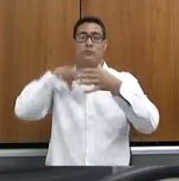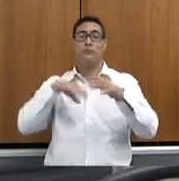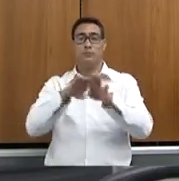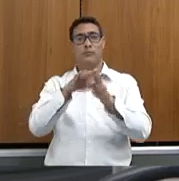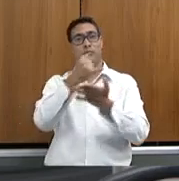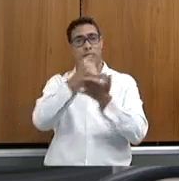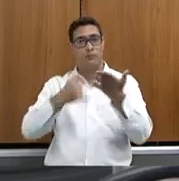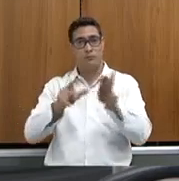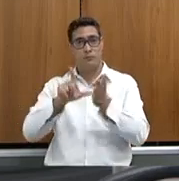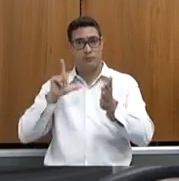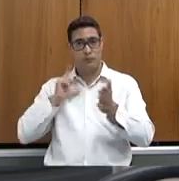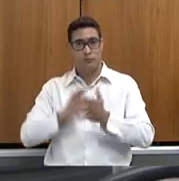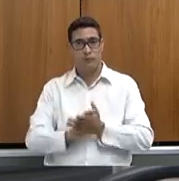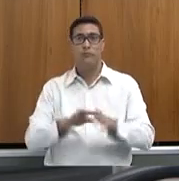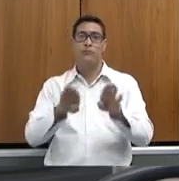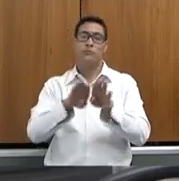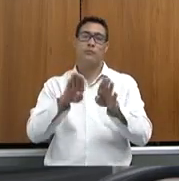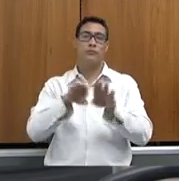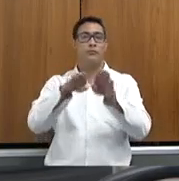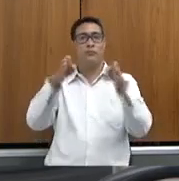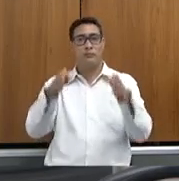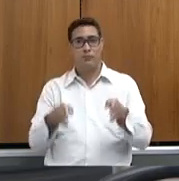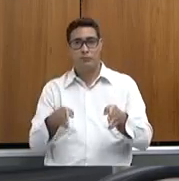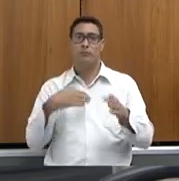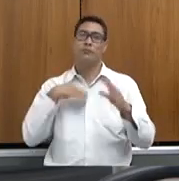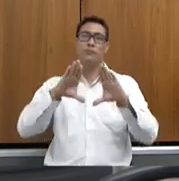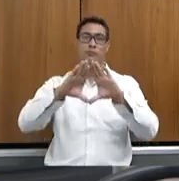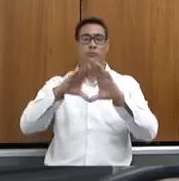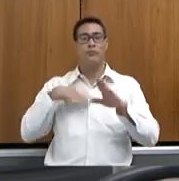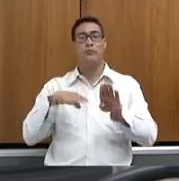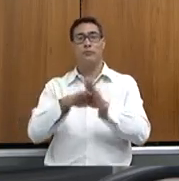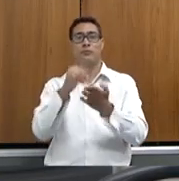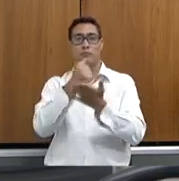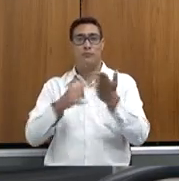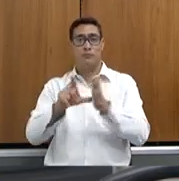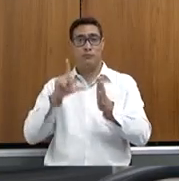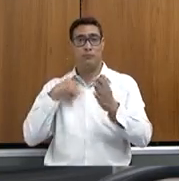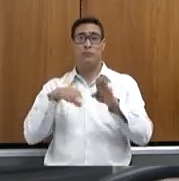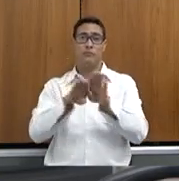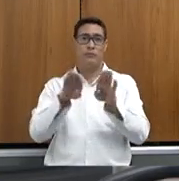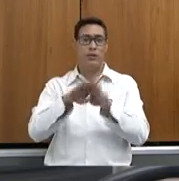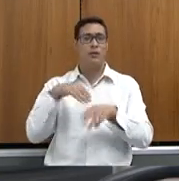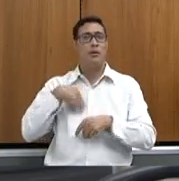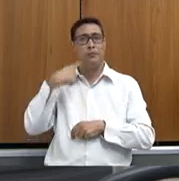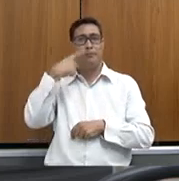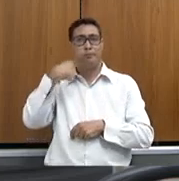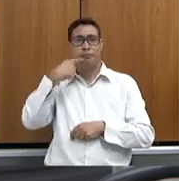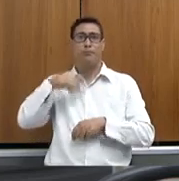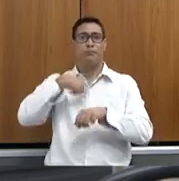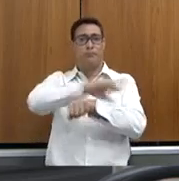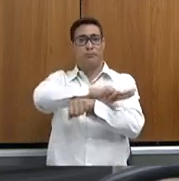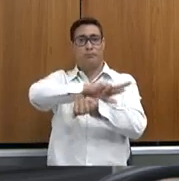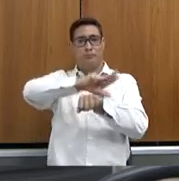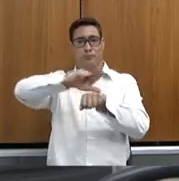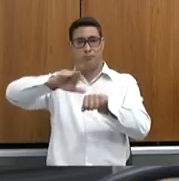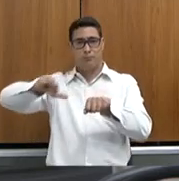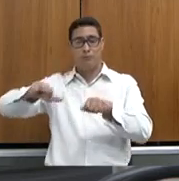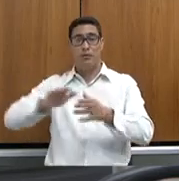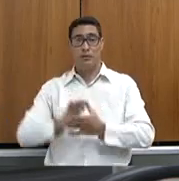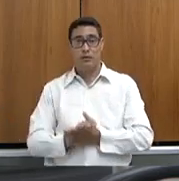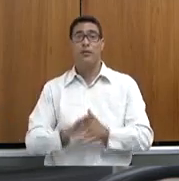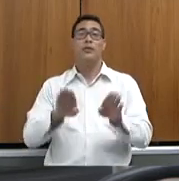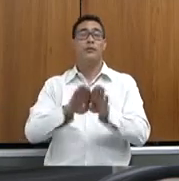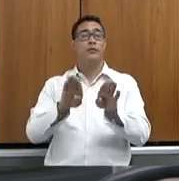inscrição, membros da mesa da Assembleia por ordem de inscrição, demais parlamentares por ordem de inscrição. Os